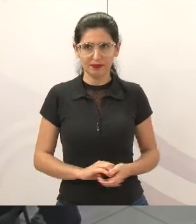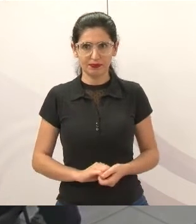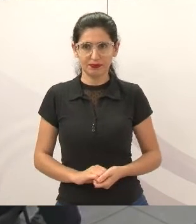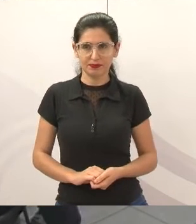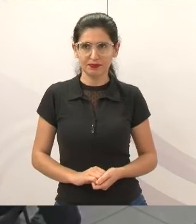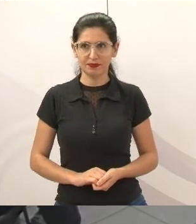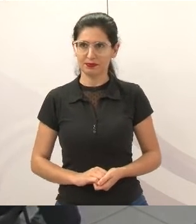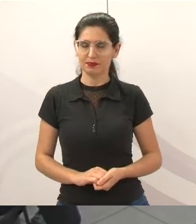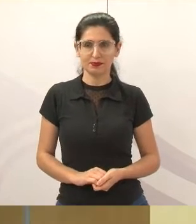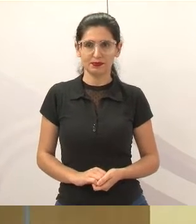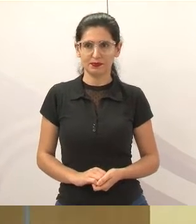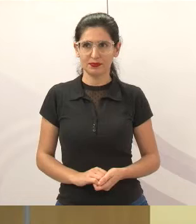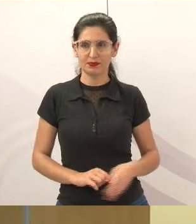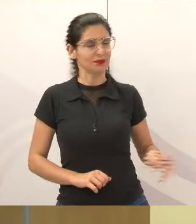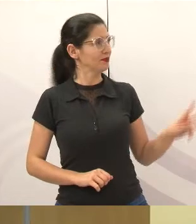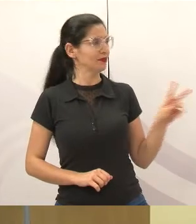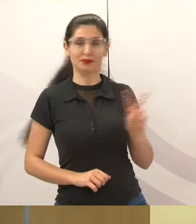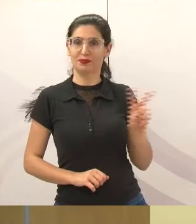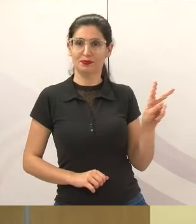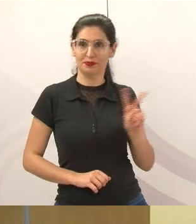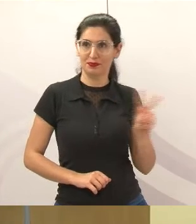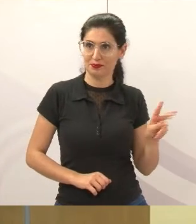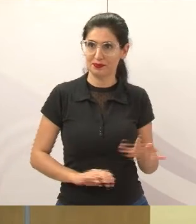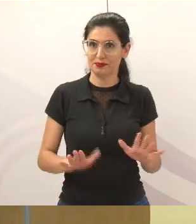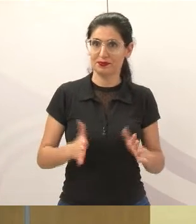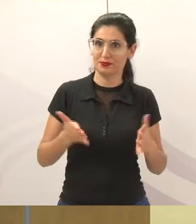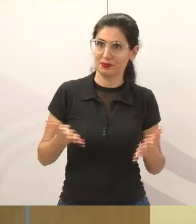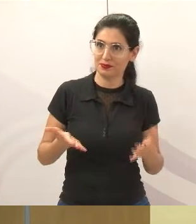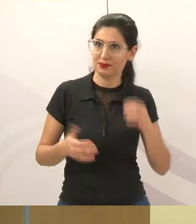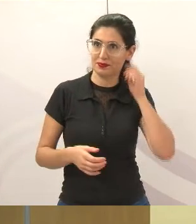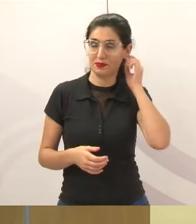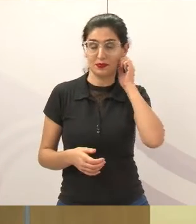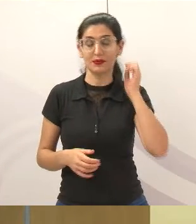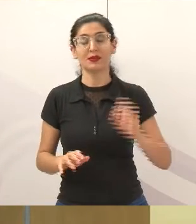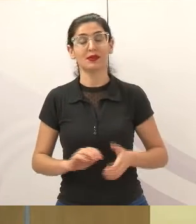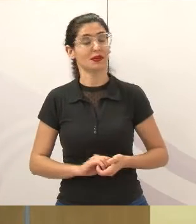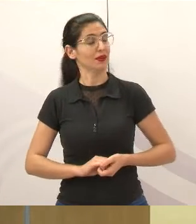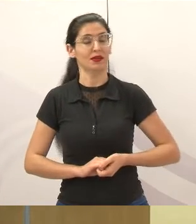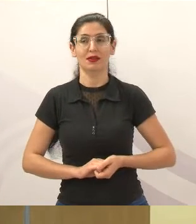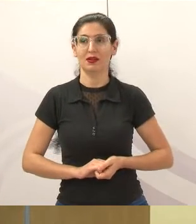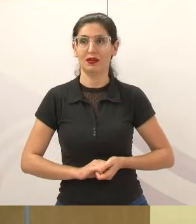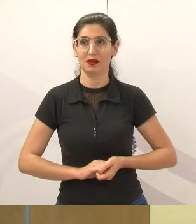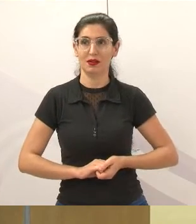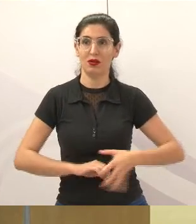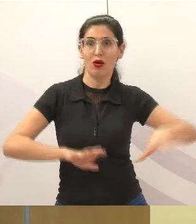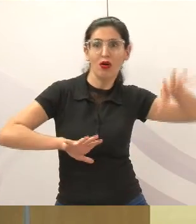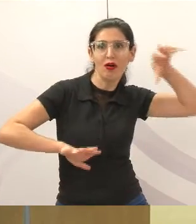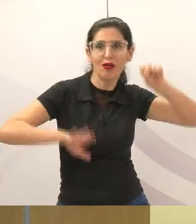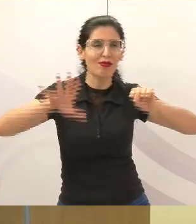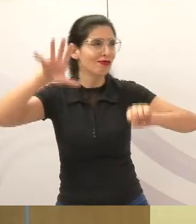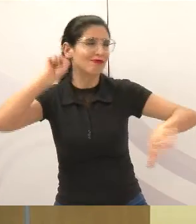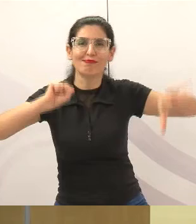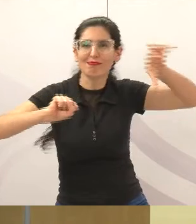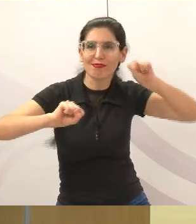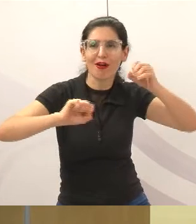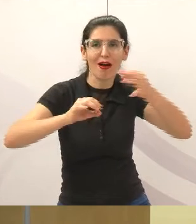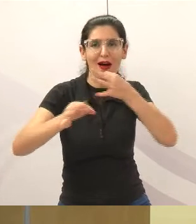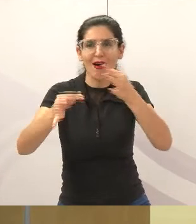Nobres vereadores, para não ser redundante, obviamente que ouvi atentamente aqui todos os